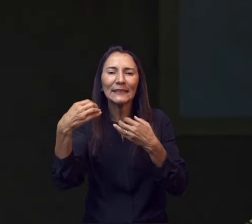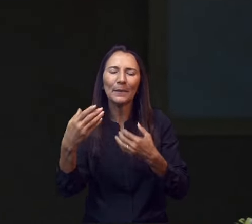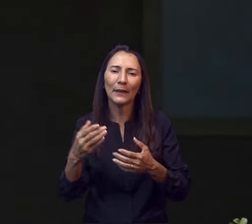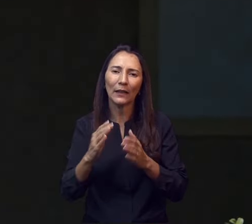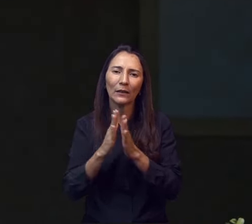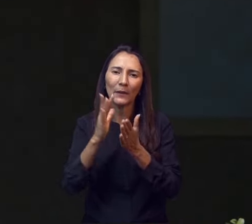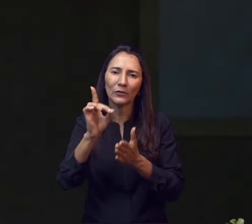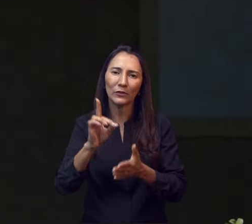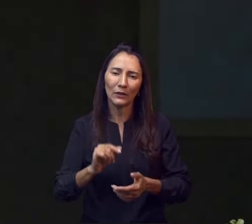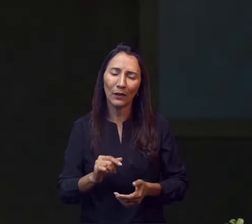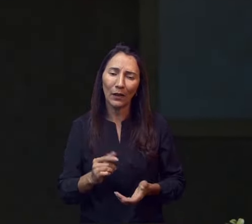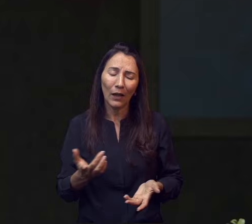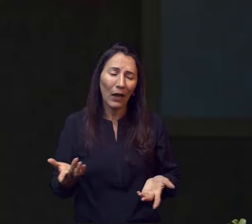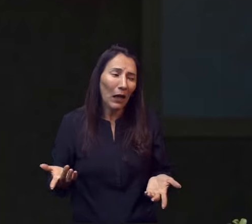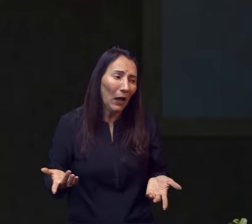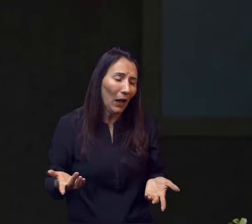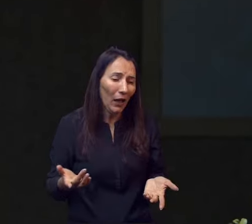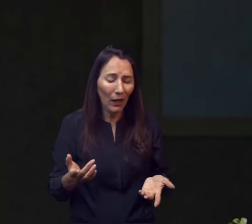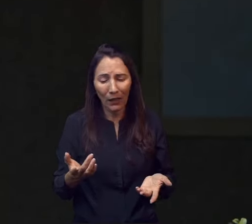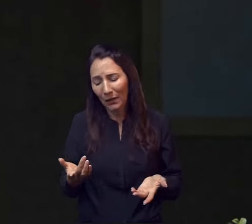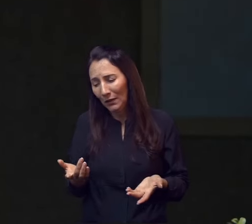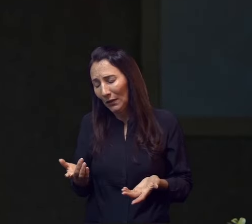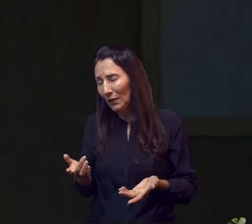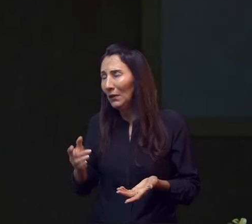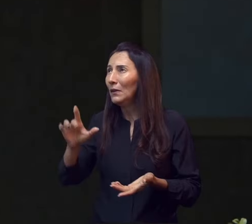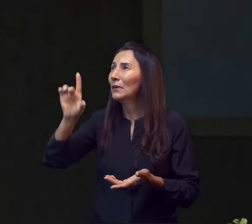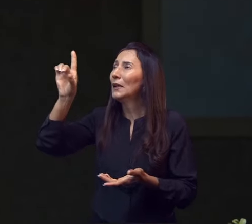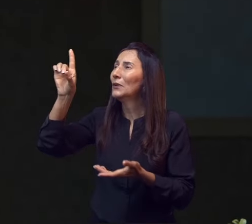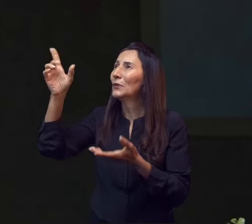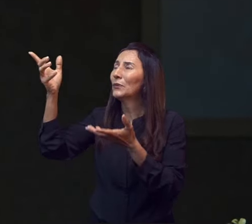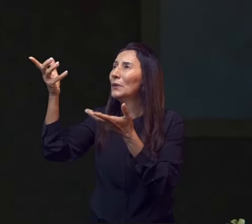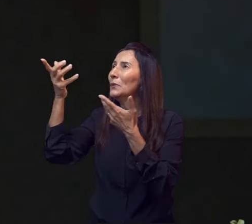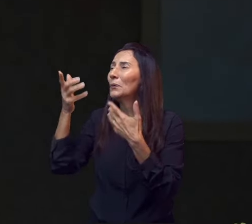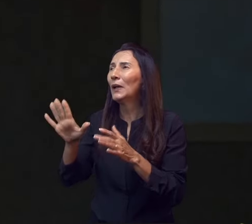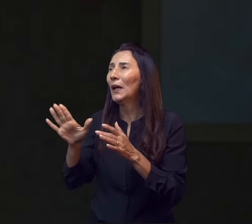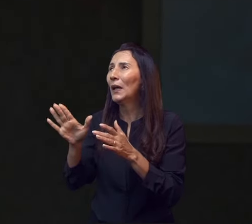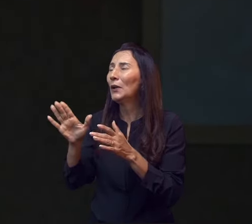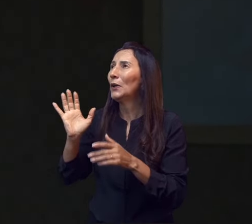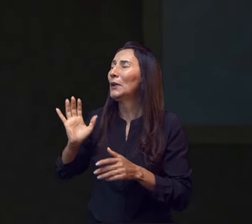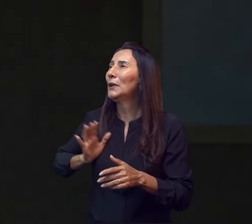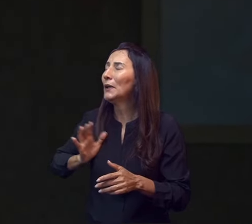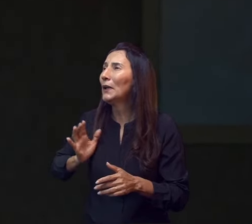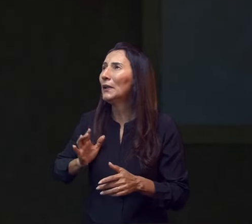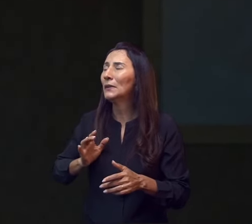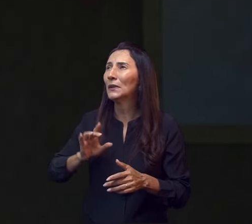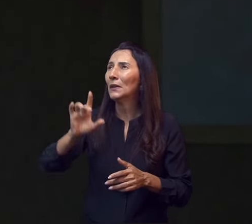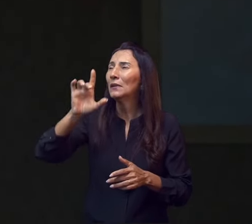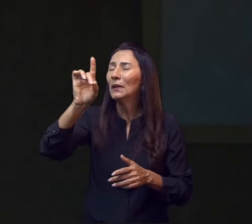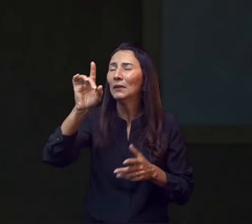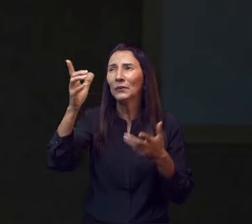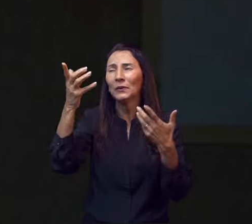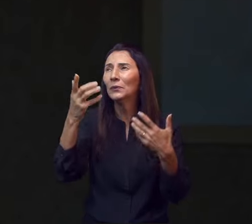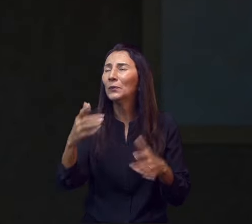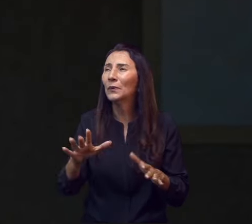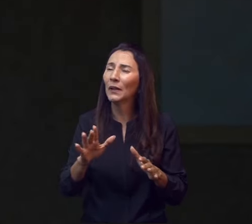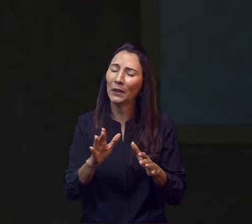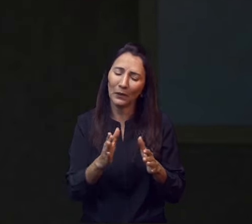não me dêem a riqueza nem a pobreza me dá a Minha Porção acostumada